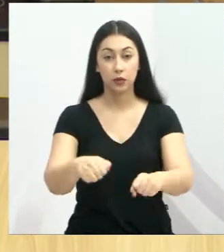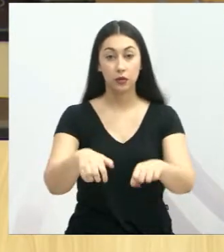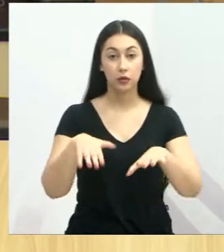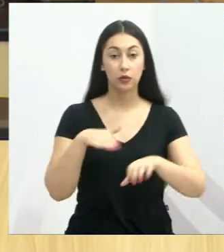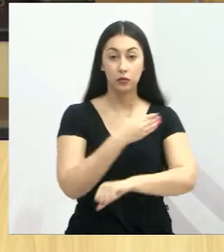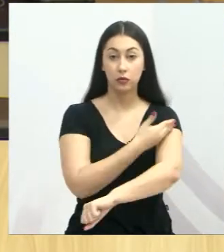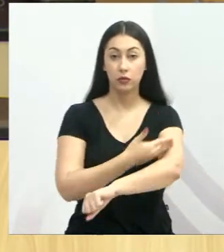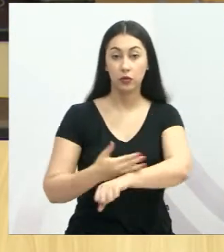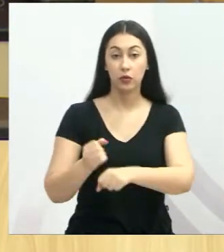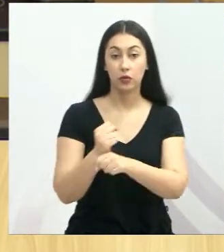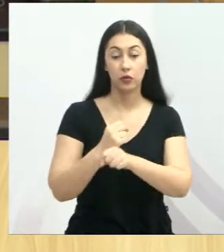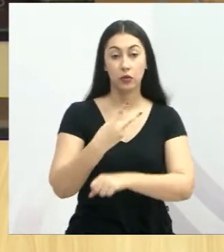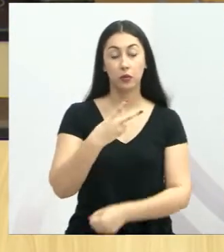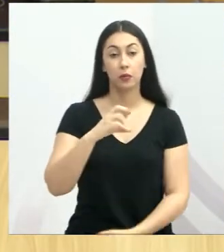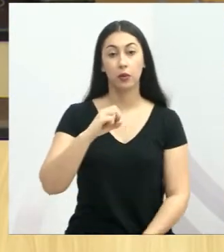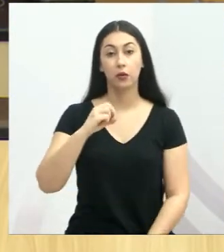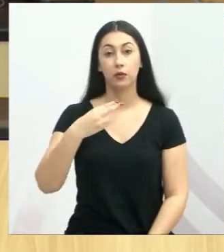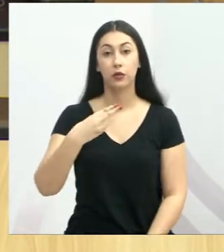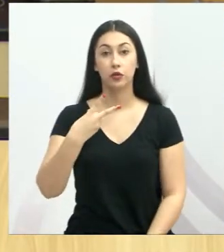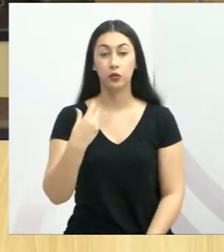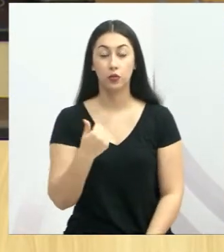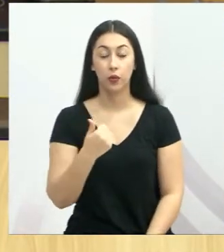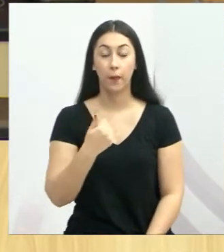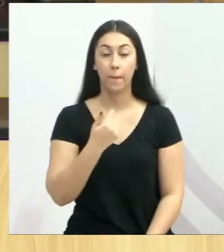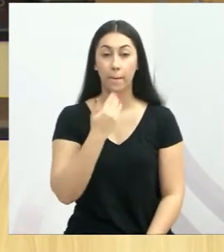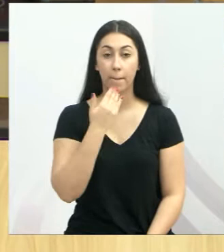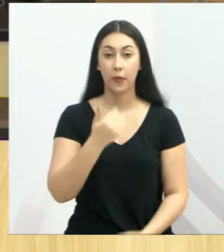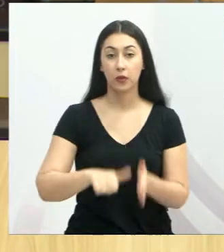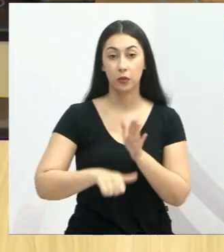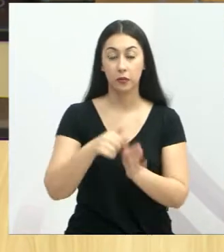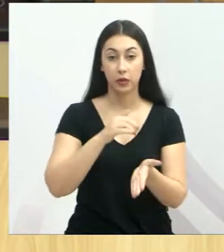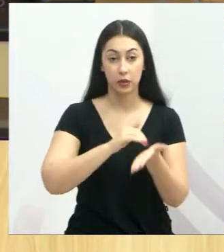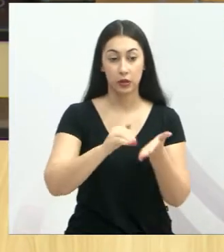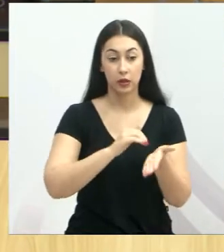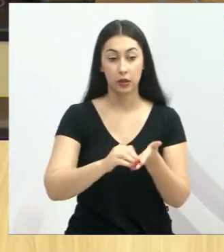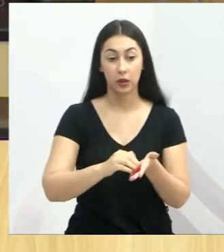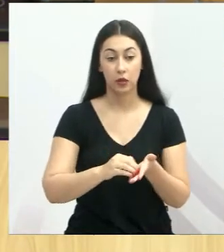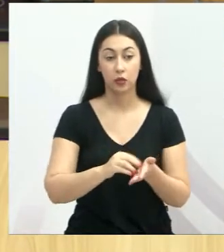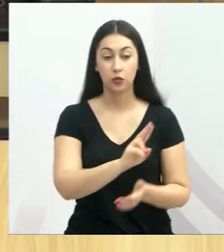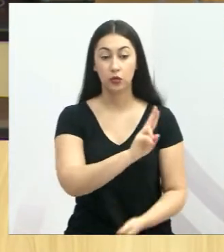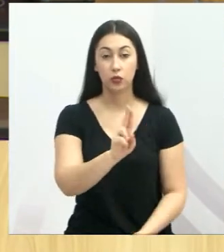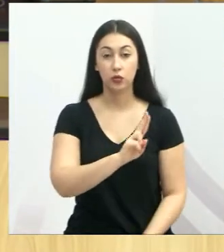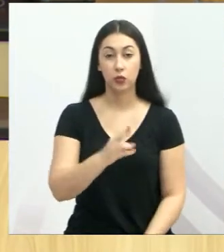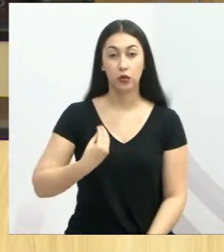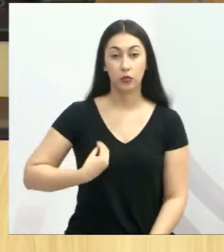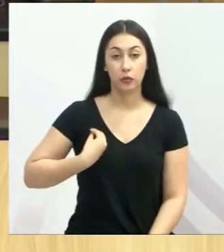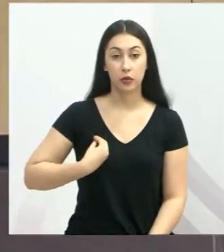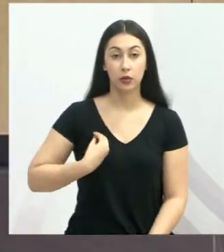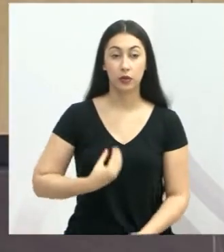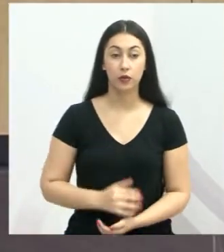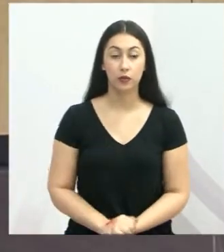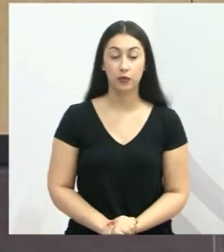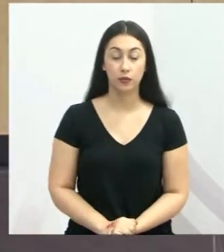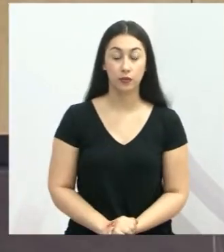ano de 2021, solicita ao primeiro secretário que faça a verificação de presença.